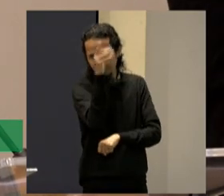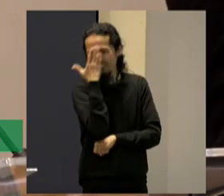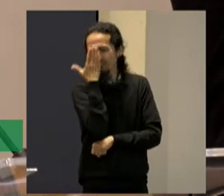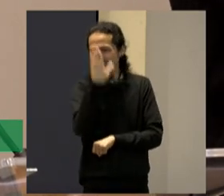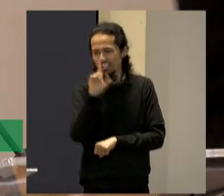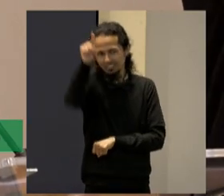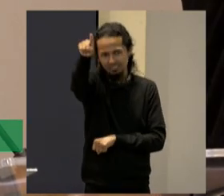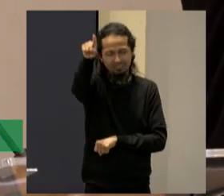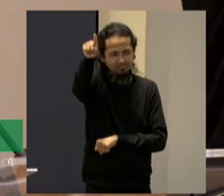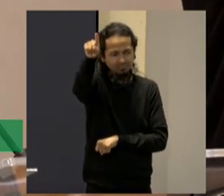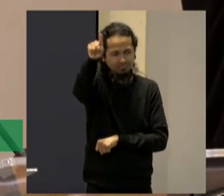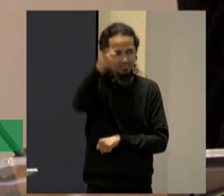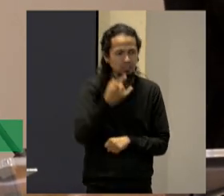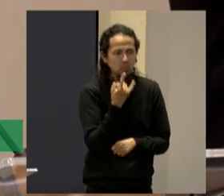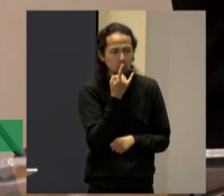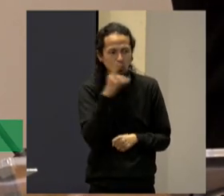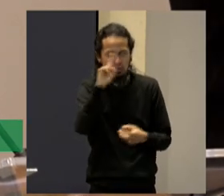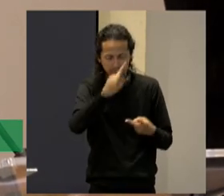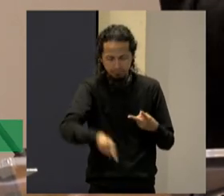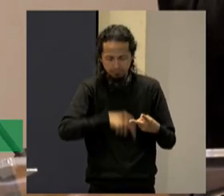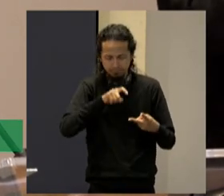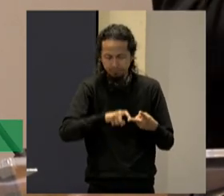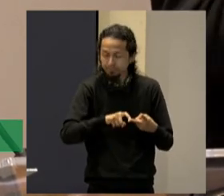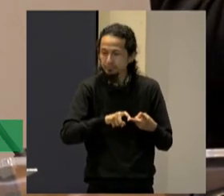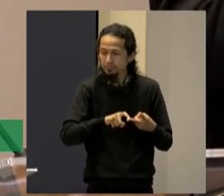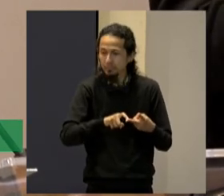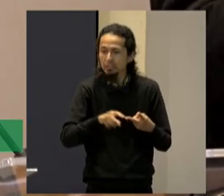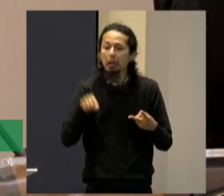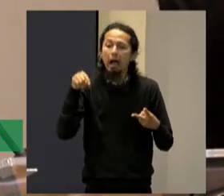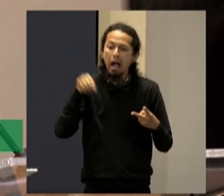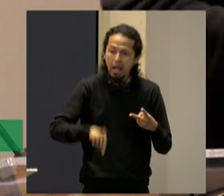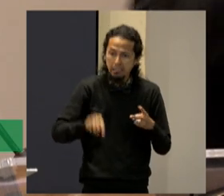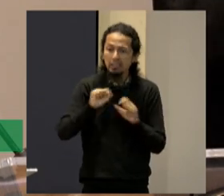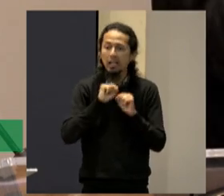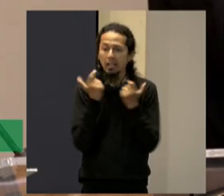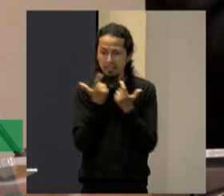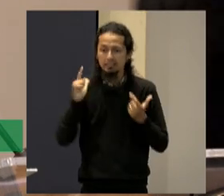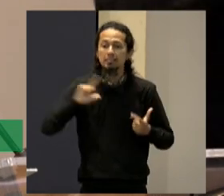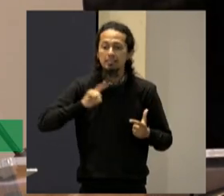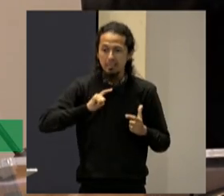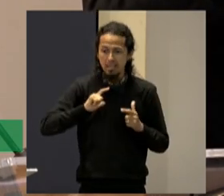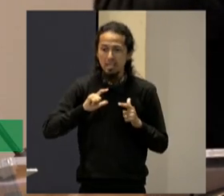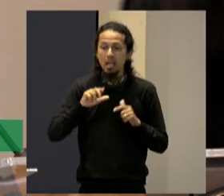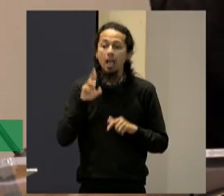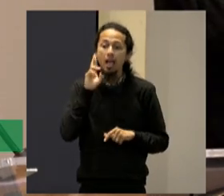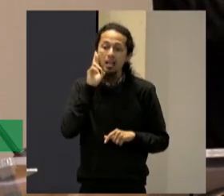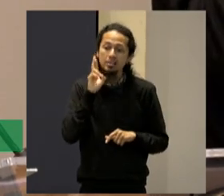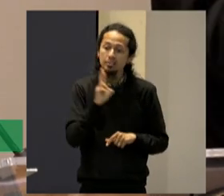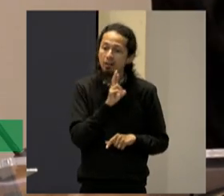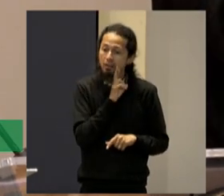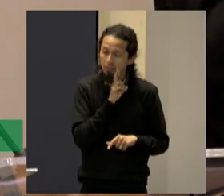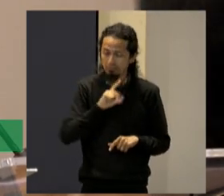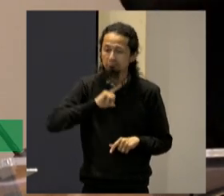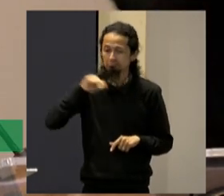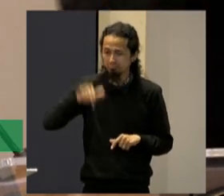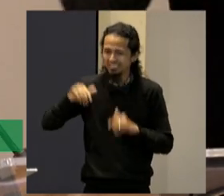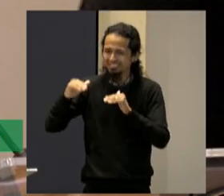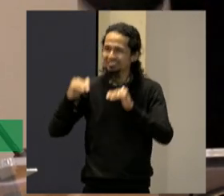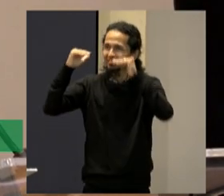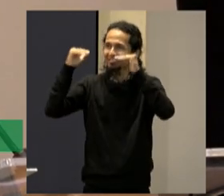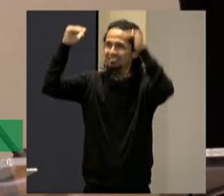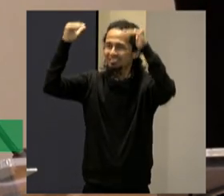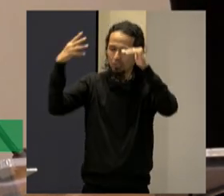frente. O segundo é aqui o restaurante da Lesc, no quarto andar. E o terceiro